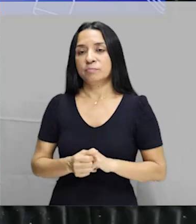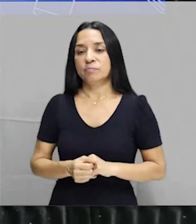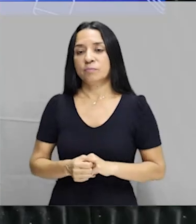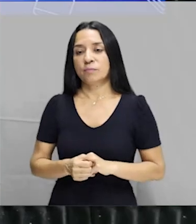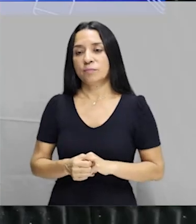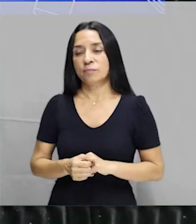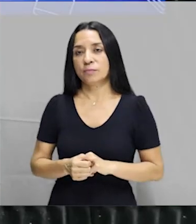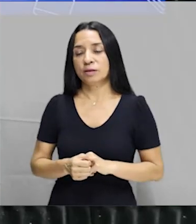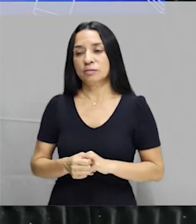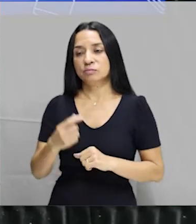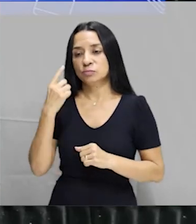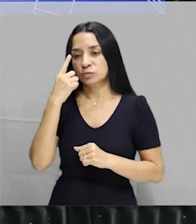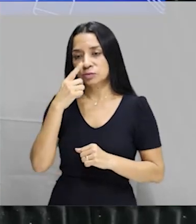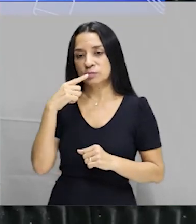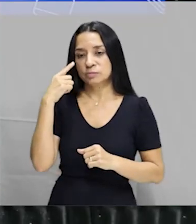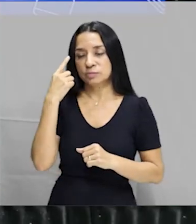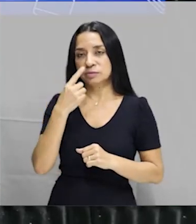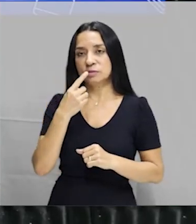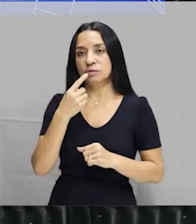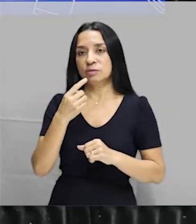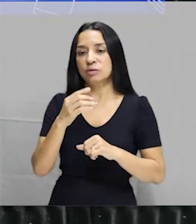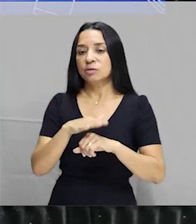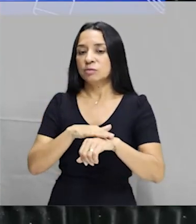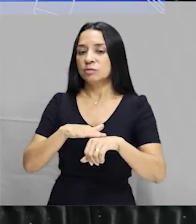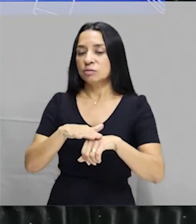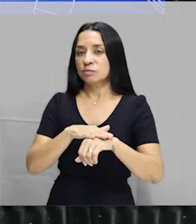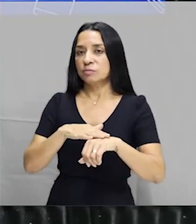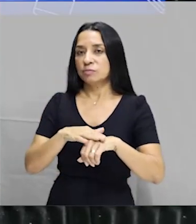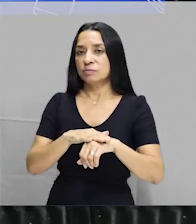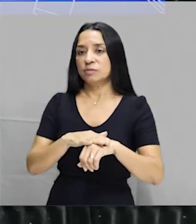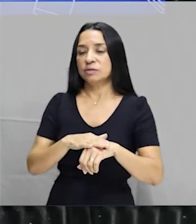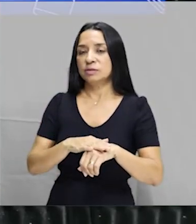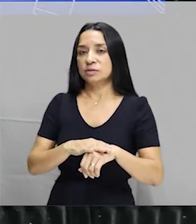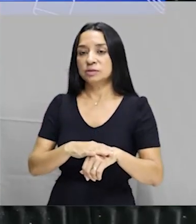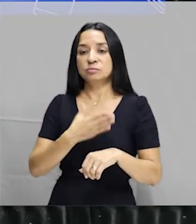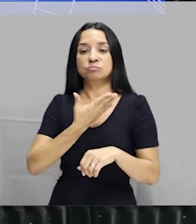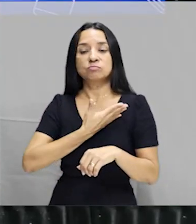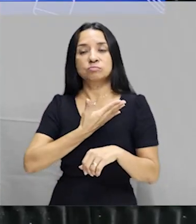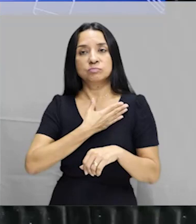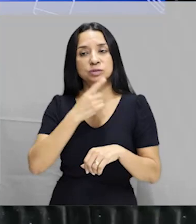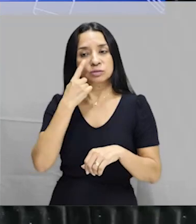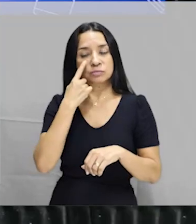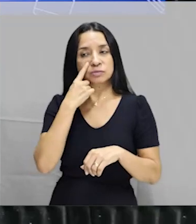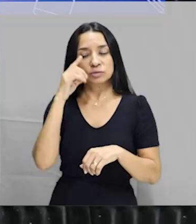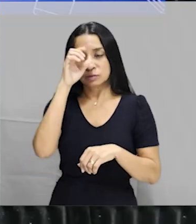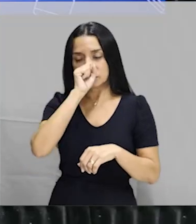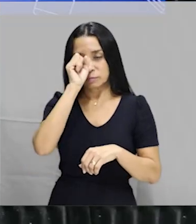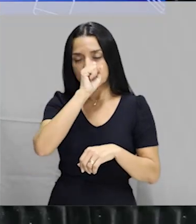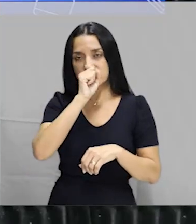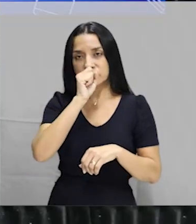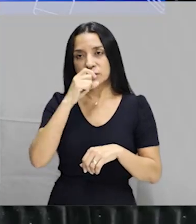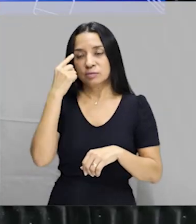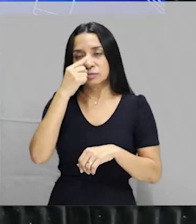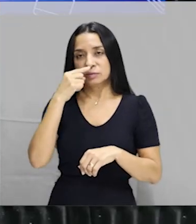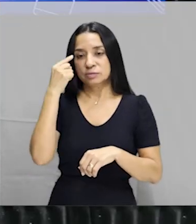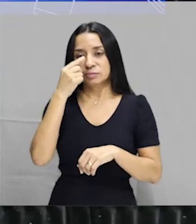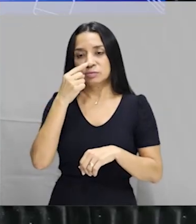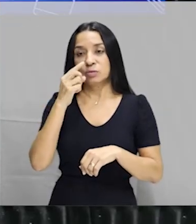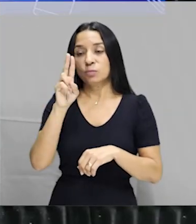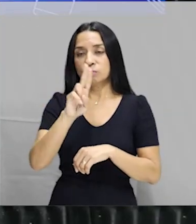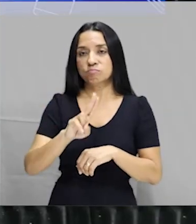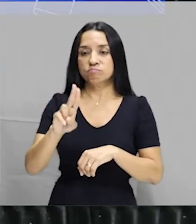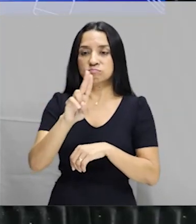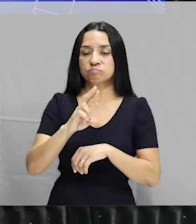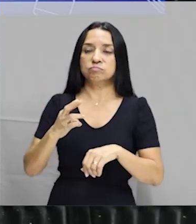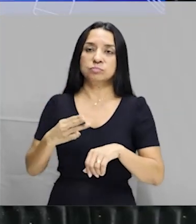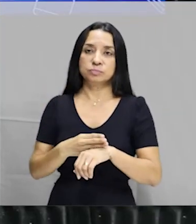no idioma espanhol e conversa com seu colega e vejam, aprendam espanhol através do WhatsApp,